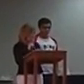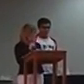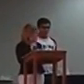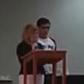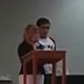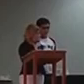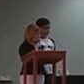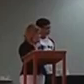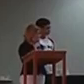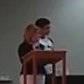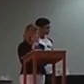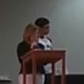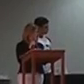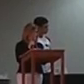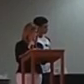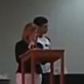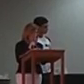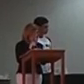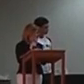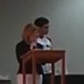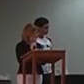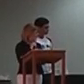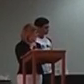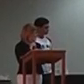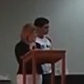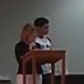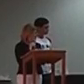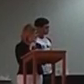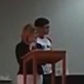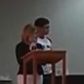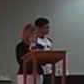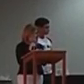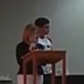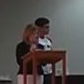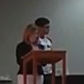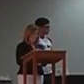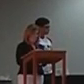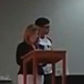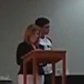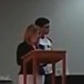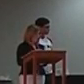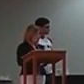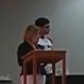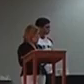Valbérico, você faz a pergunta e escolhe o candidato para responder.